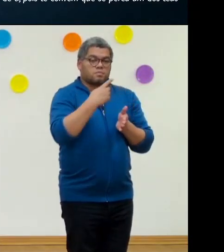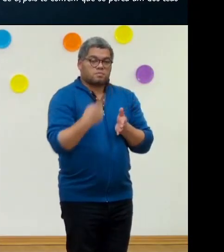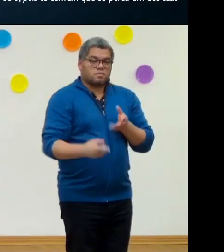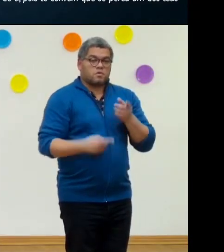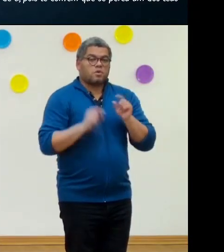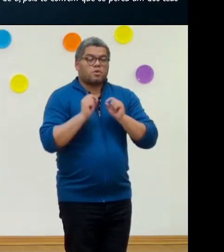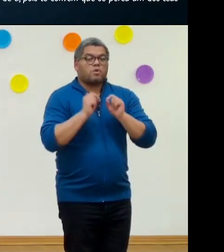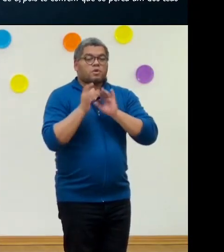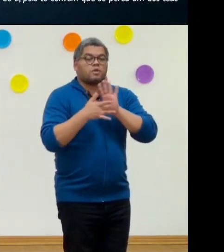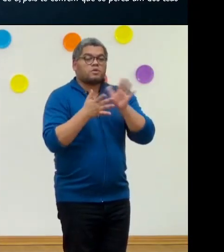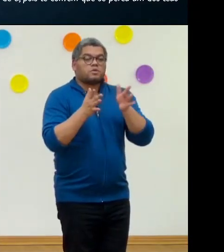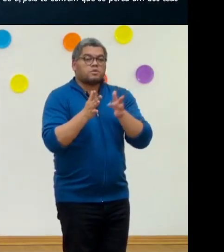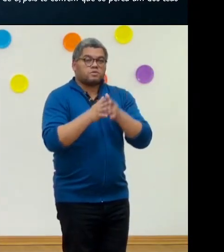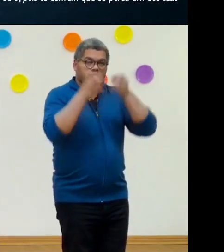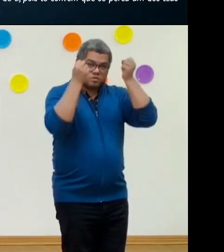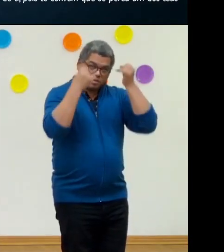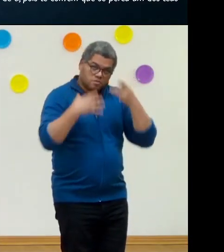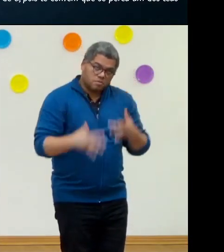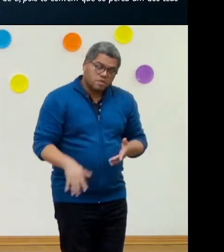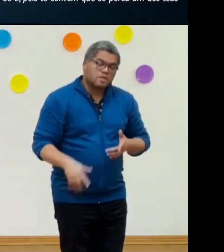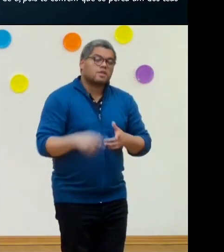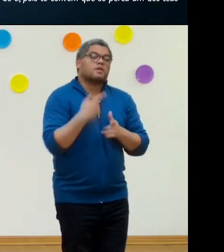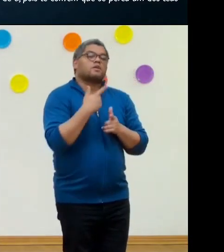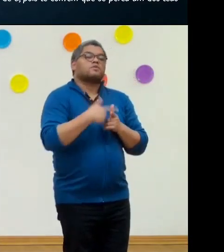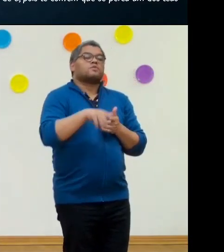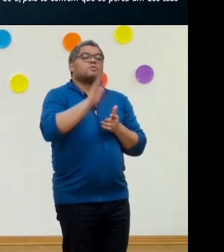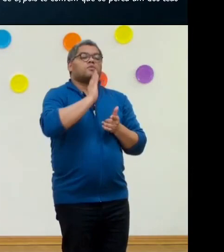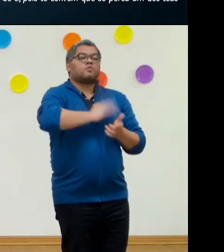sobre o coração.